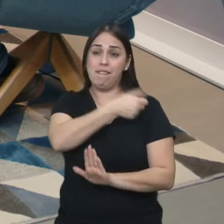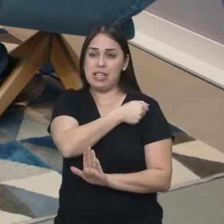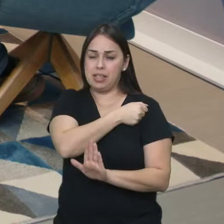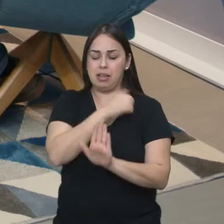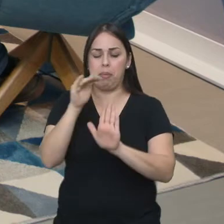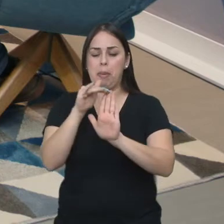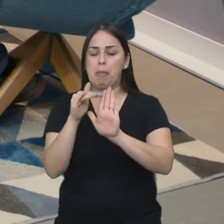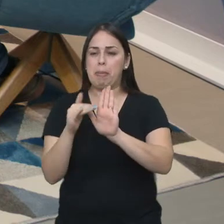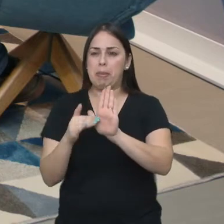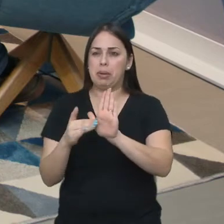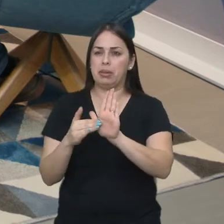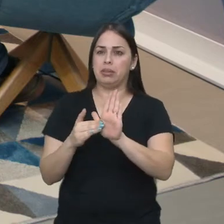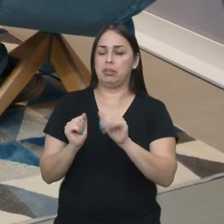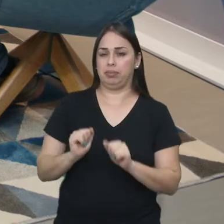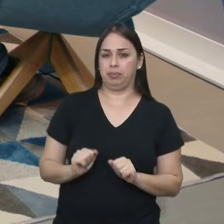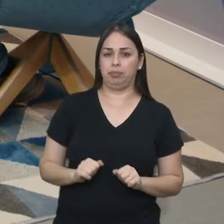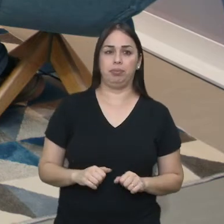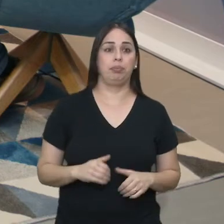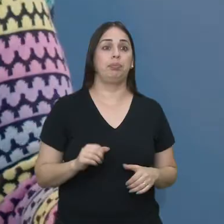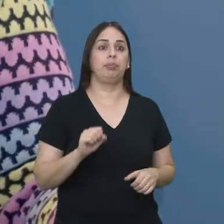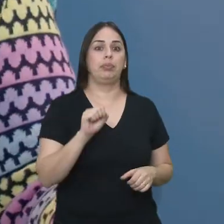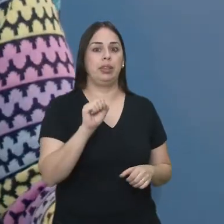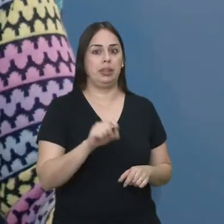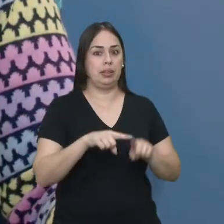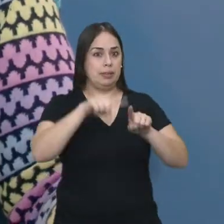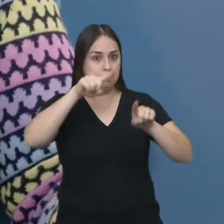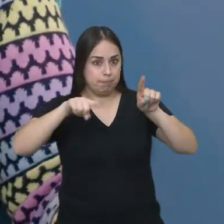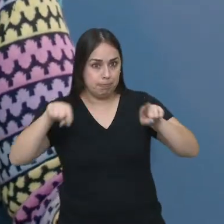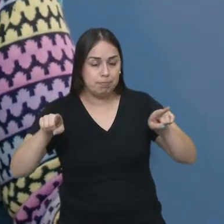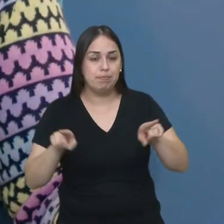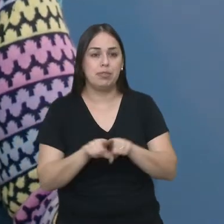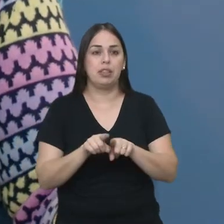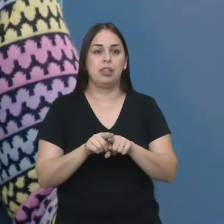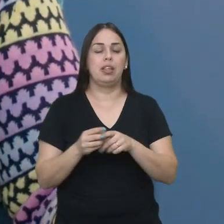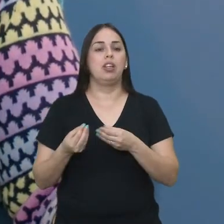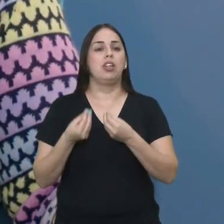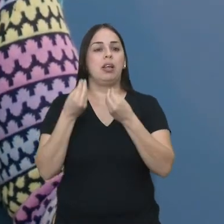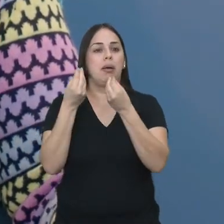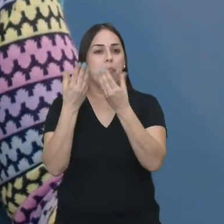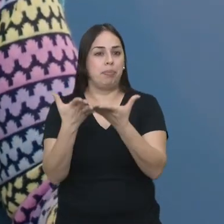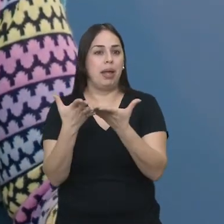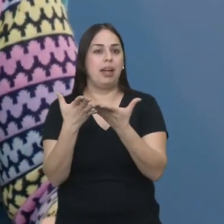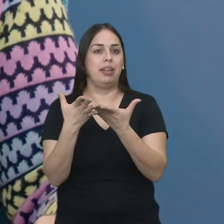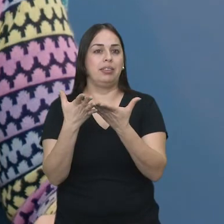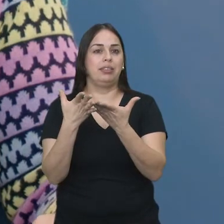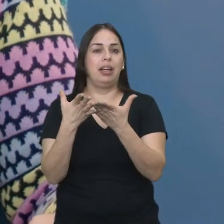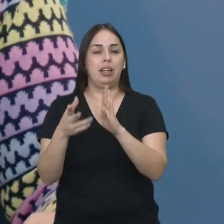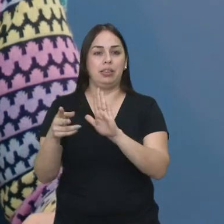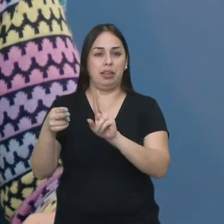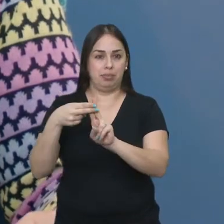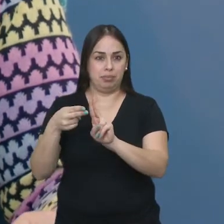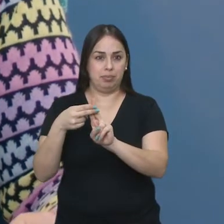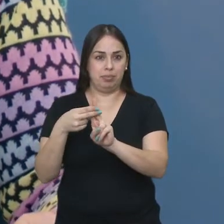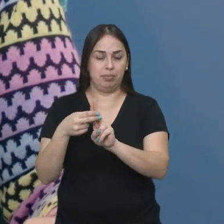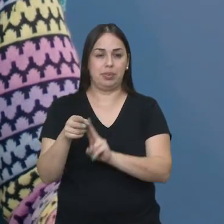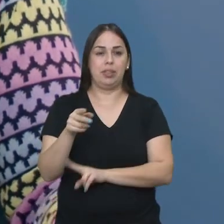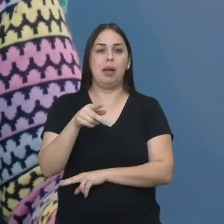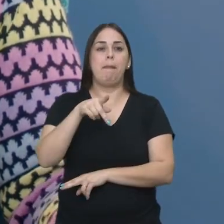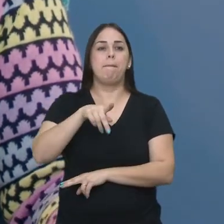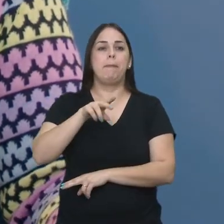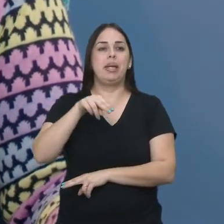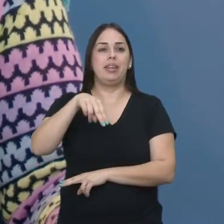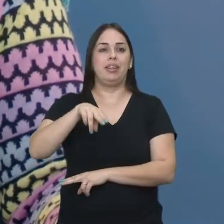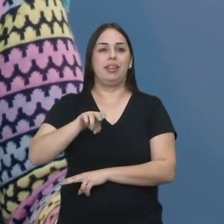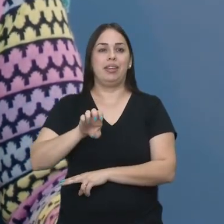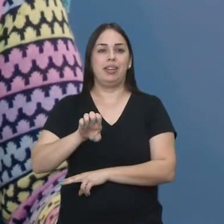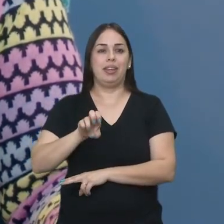Varia de local para local? Então, varia assim. A Pneumo 13 a gente oferece na rede pública, mas em situações especiais. A Pneumo 23 a